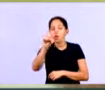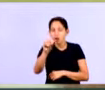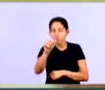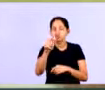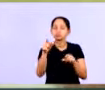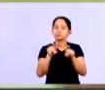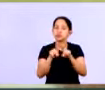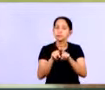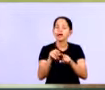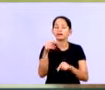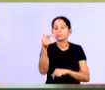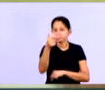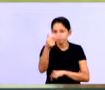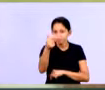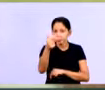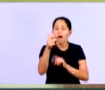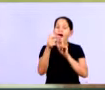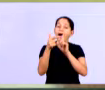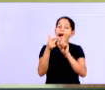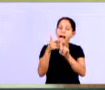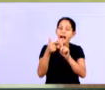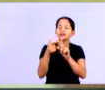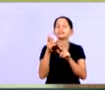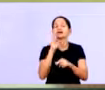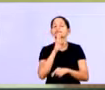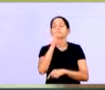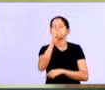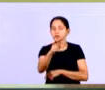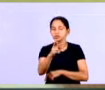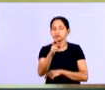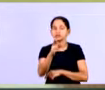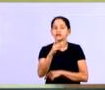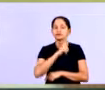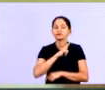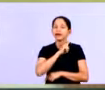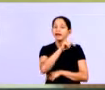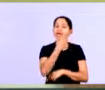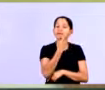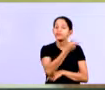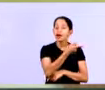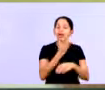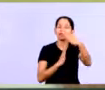questão 2, o payback, né, nós Ótimo, estamos comentando, diz o